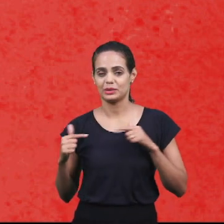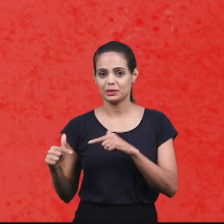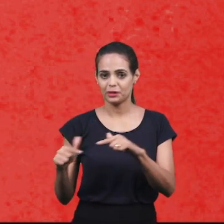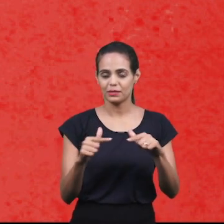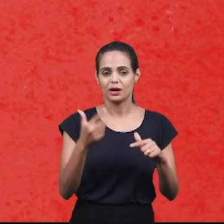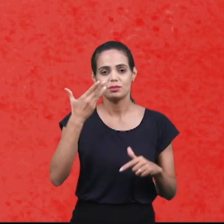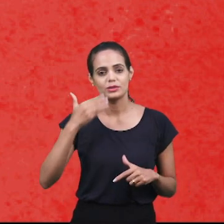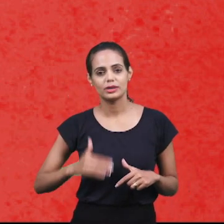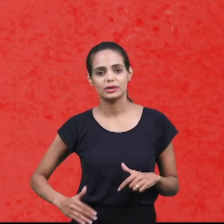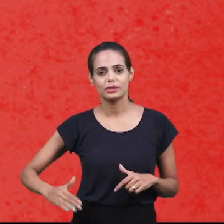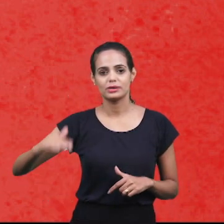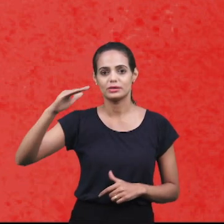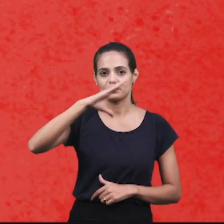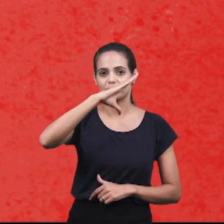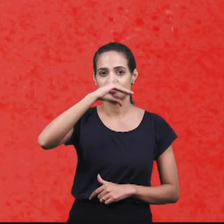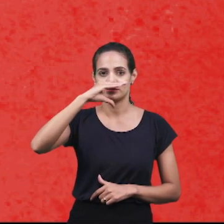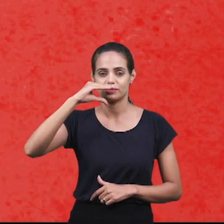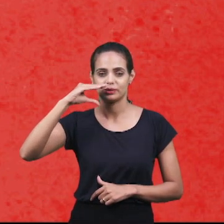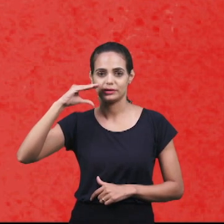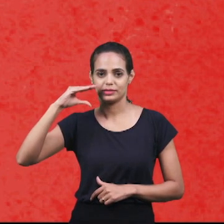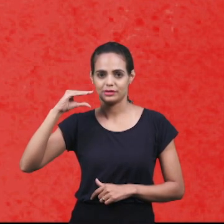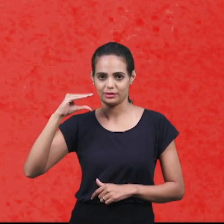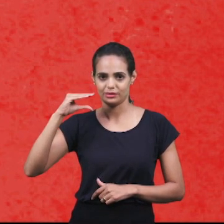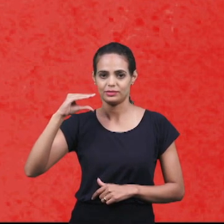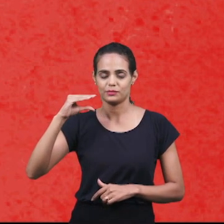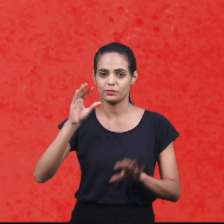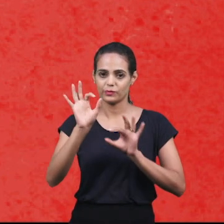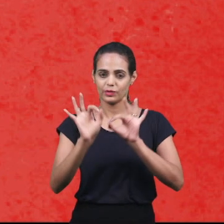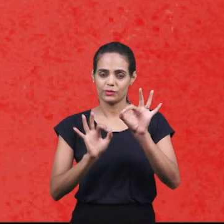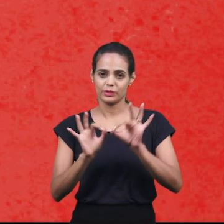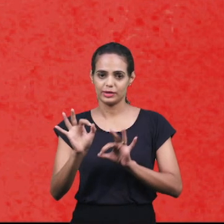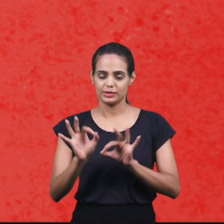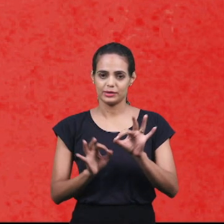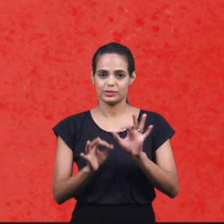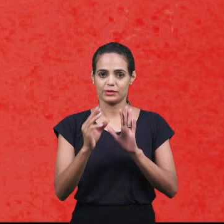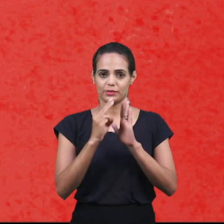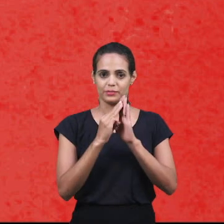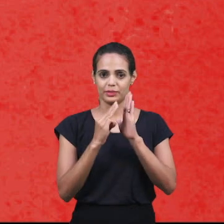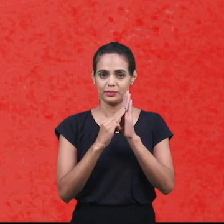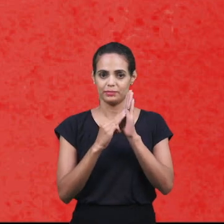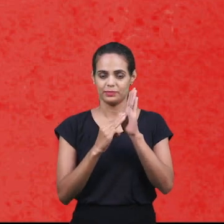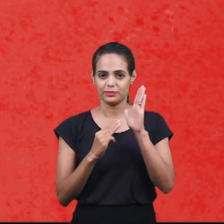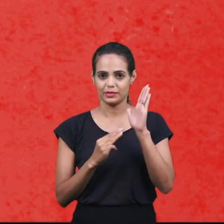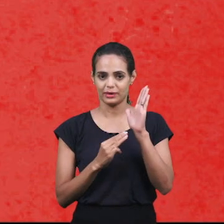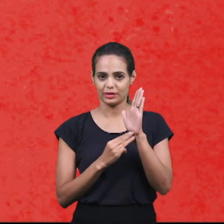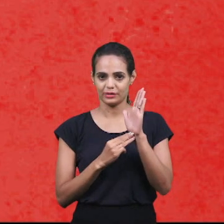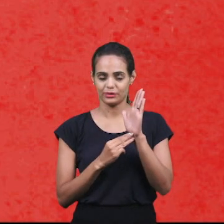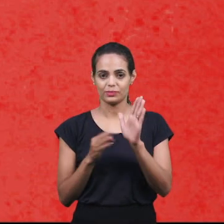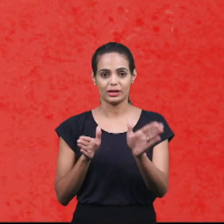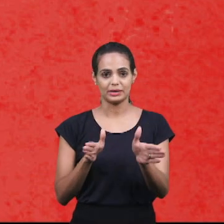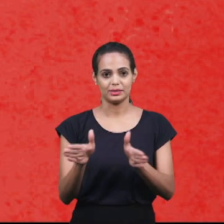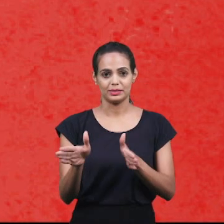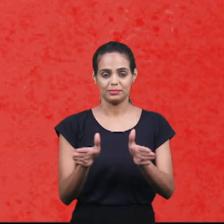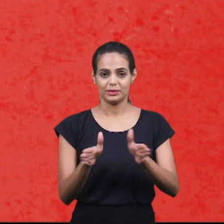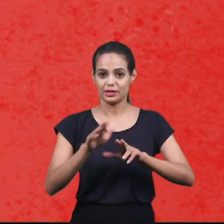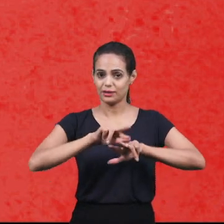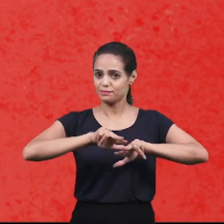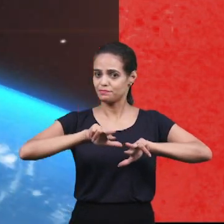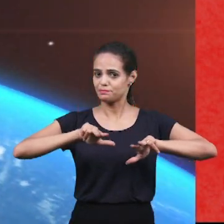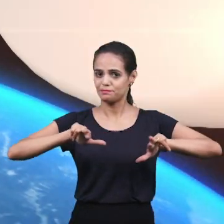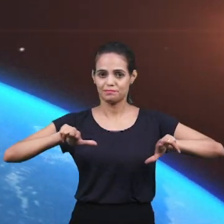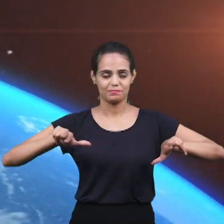crianças, intermediários e adolescentes, organização e método, acessibilidade, ciência e fé, dentre